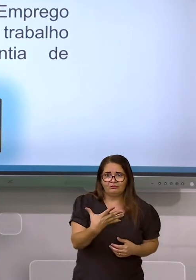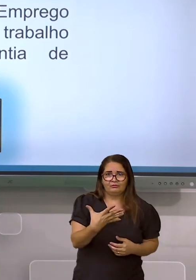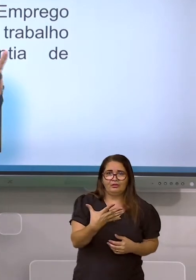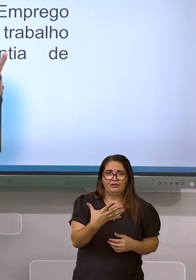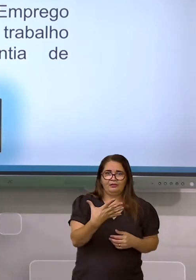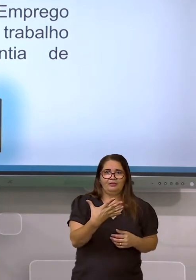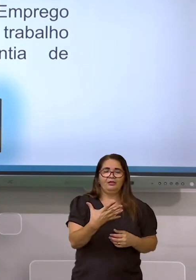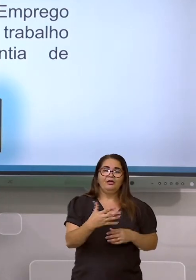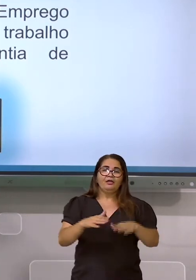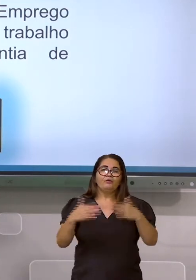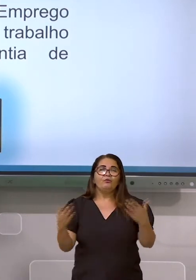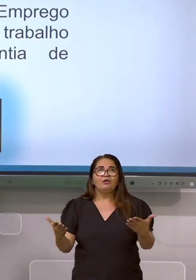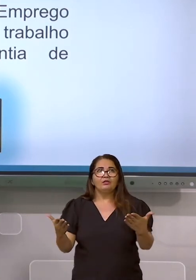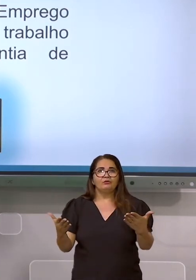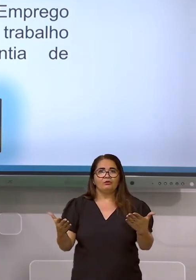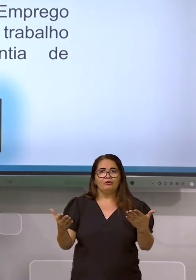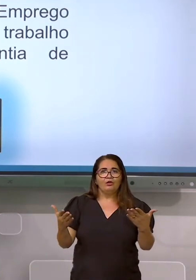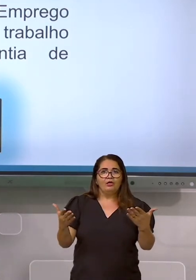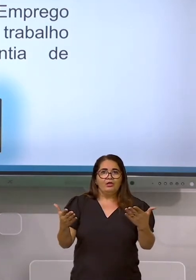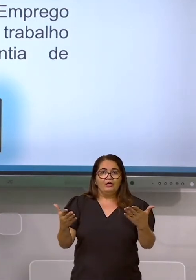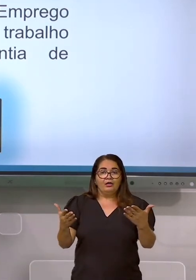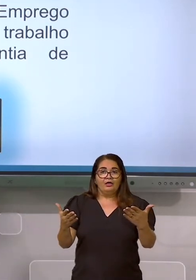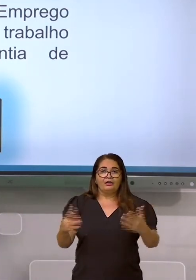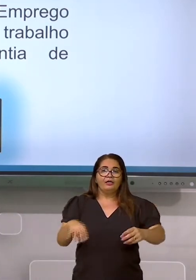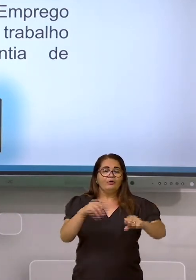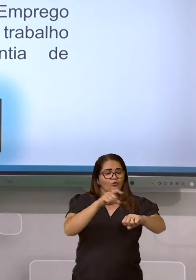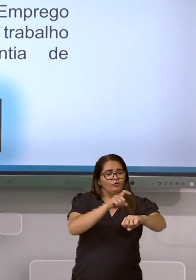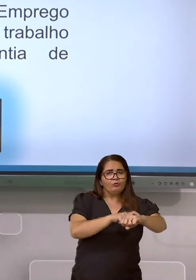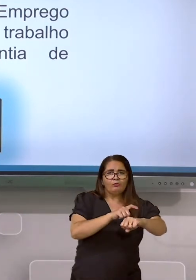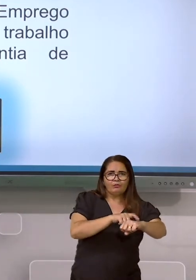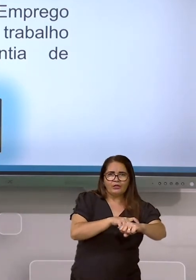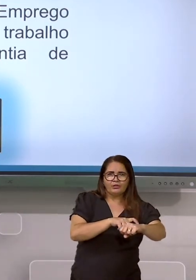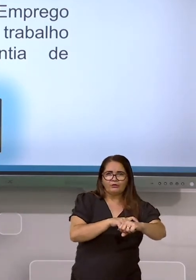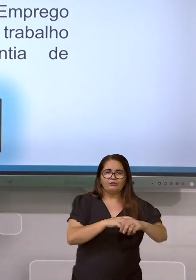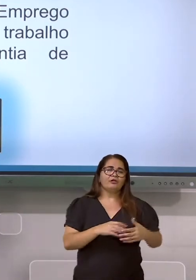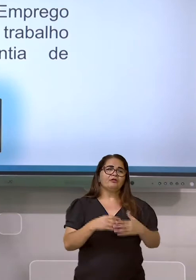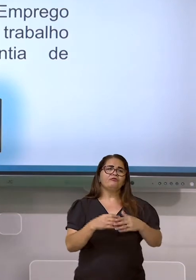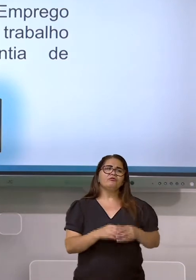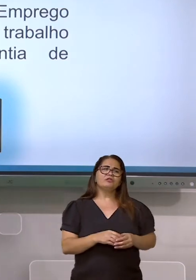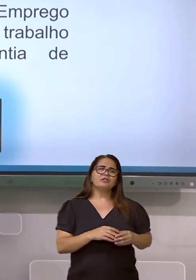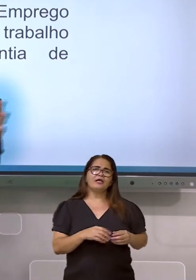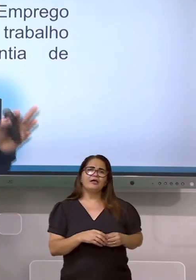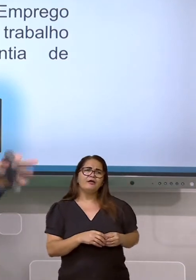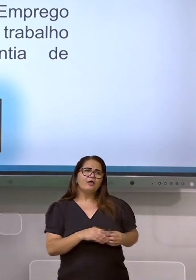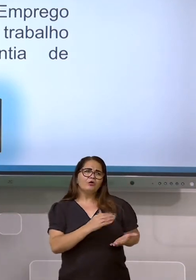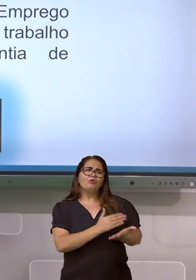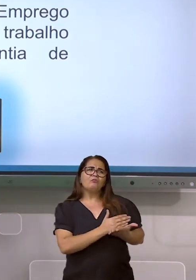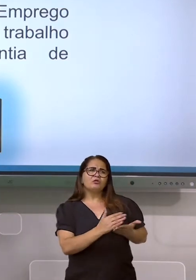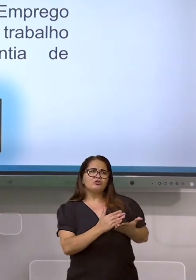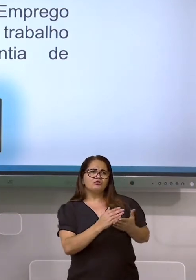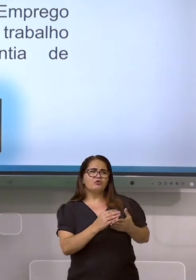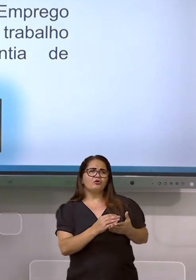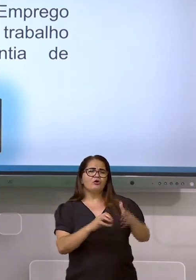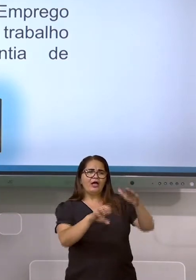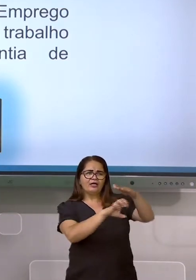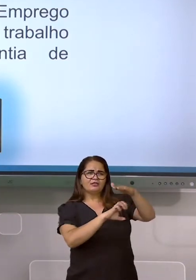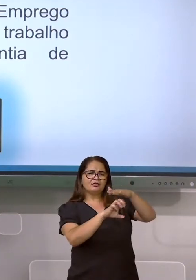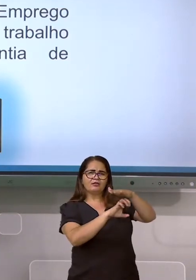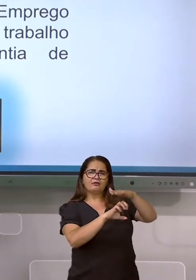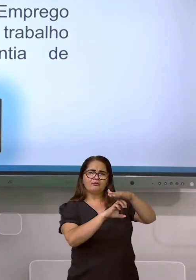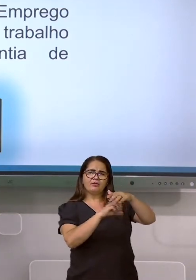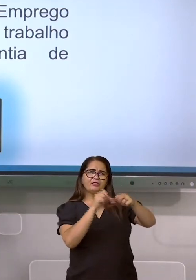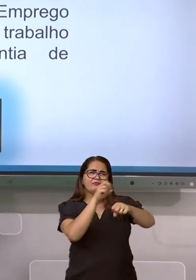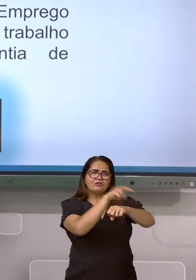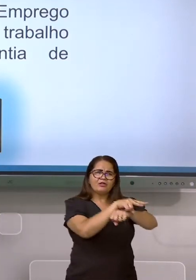assinada uma vez e você ficasse só em uma empresa a vida toda.